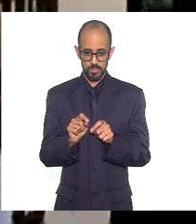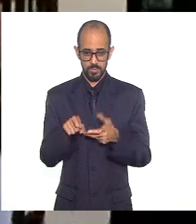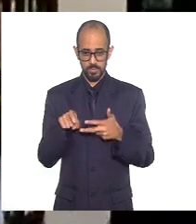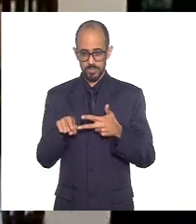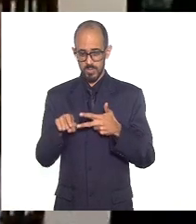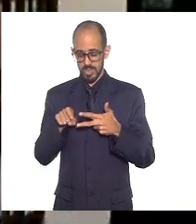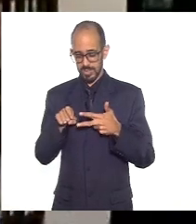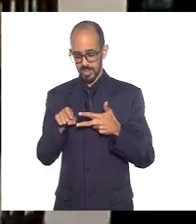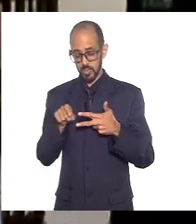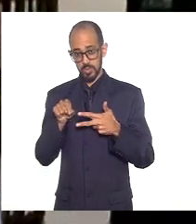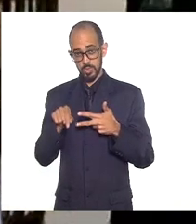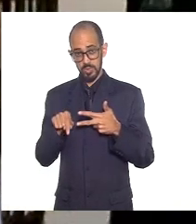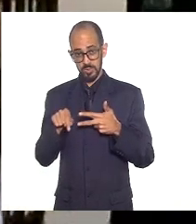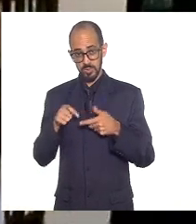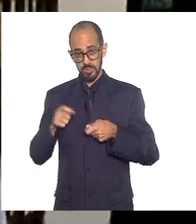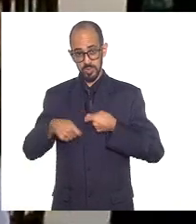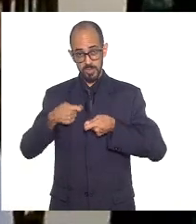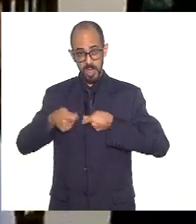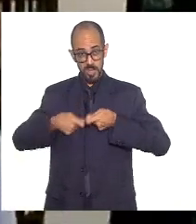executivos